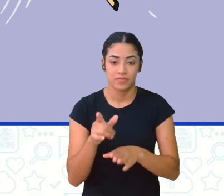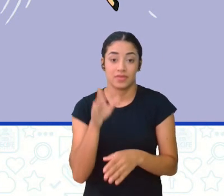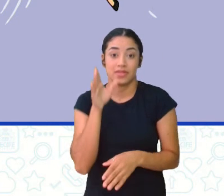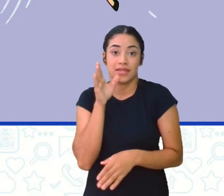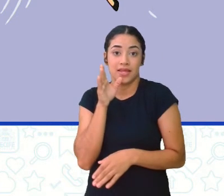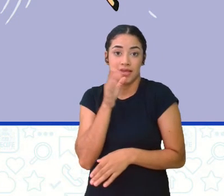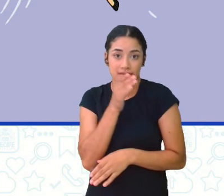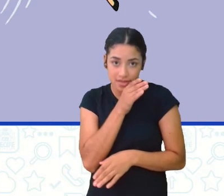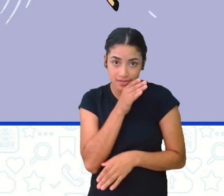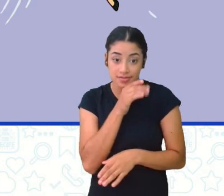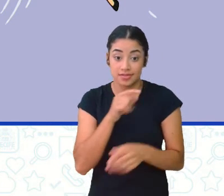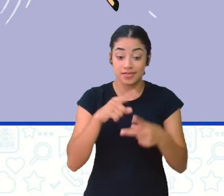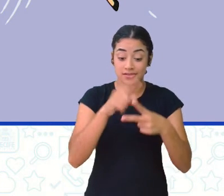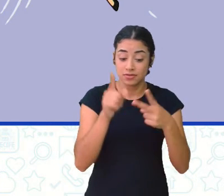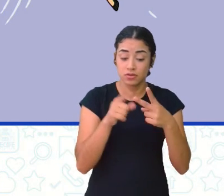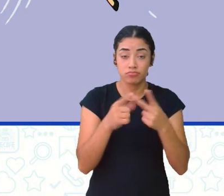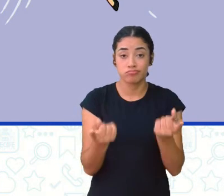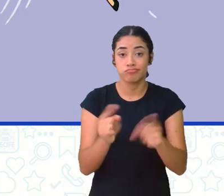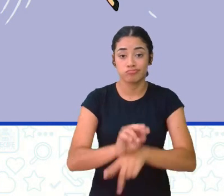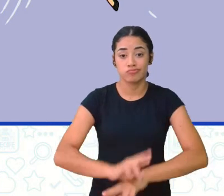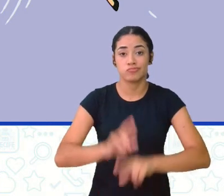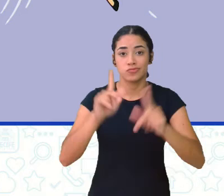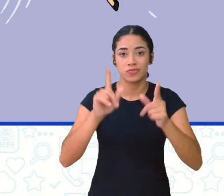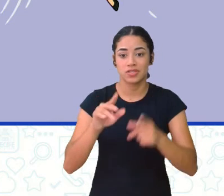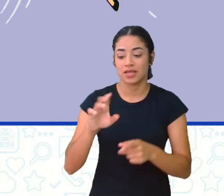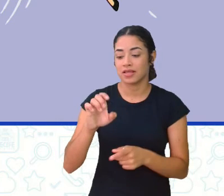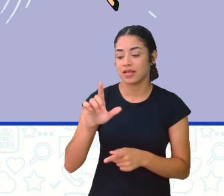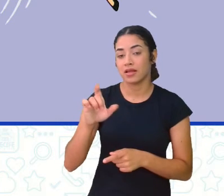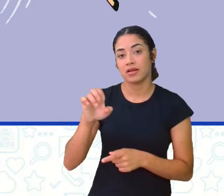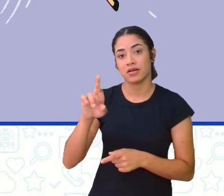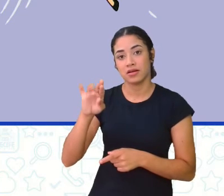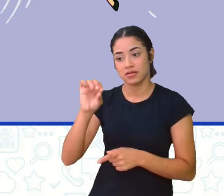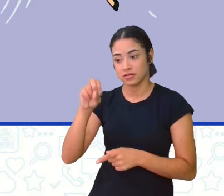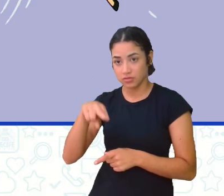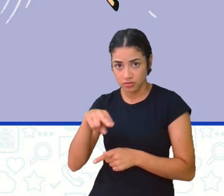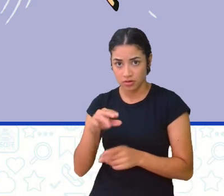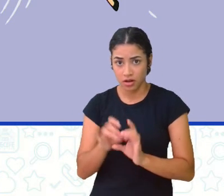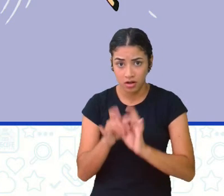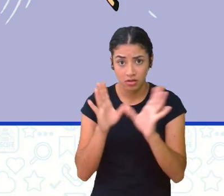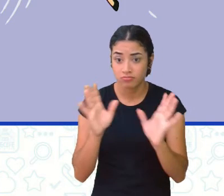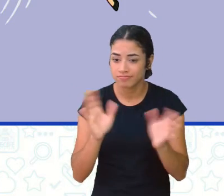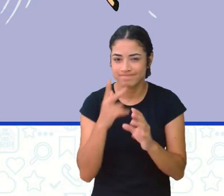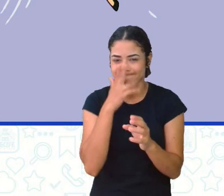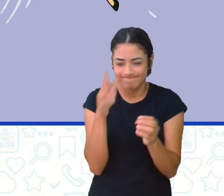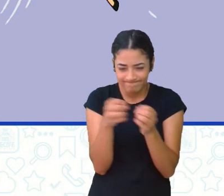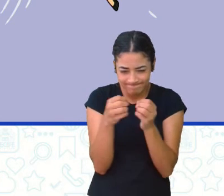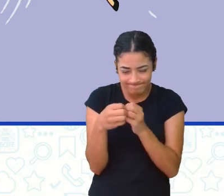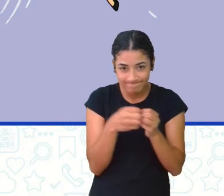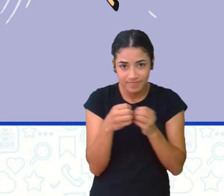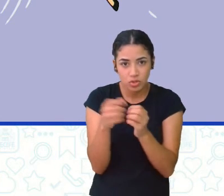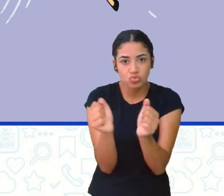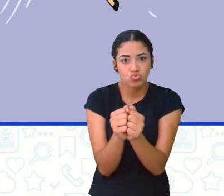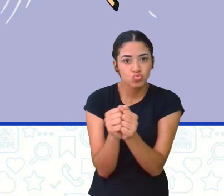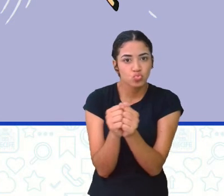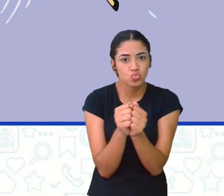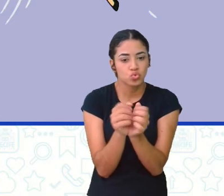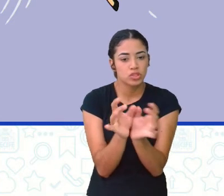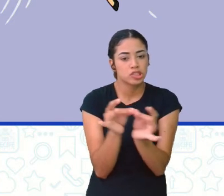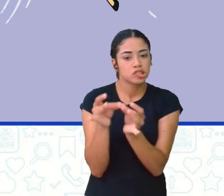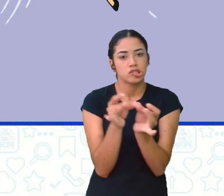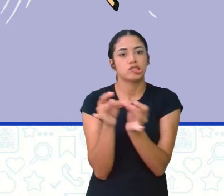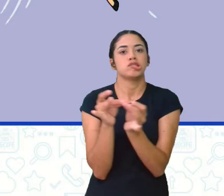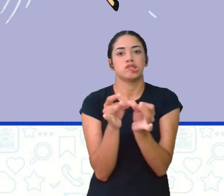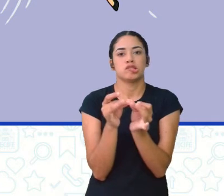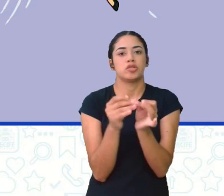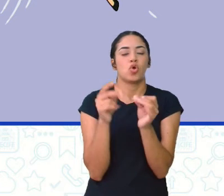o contrário. Então ele não tem os elétrons não estão livres. Muito pelo contrário, eles estão mais concentrados e aí eles não têm